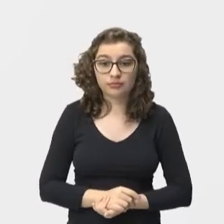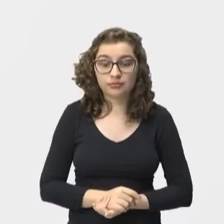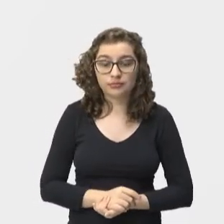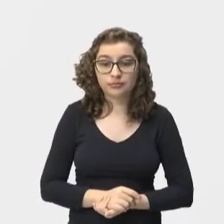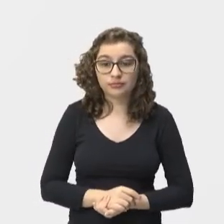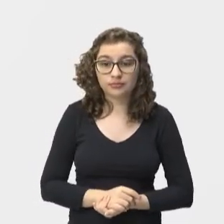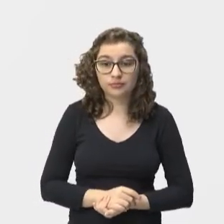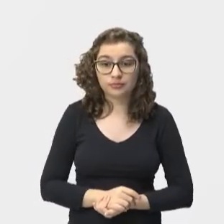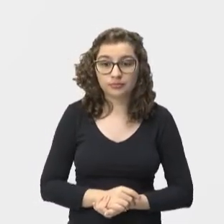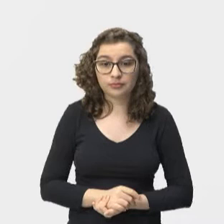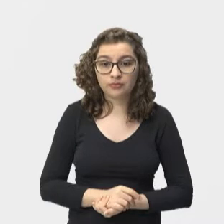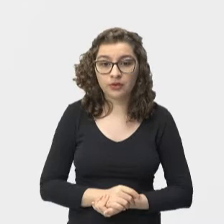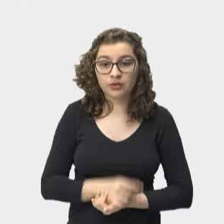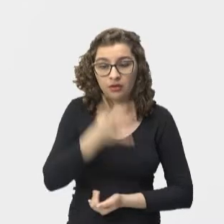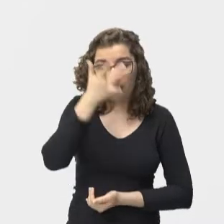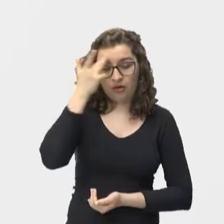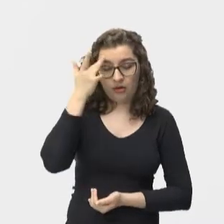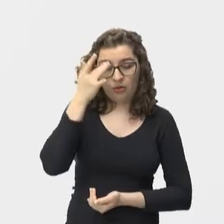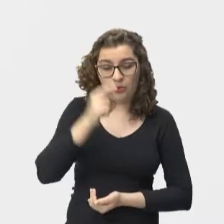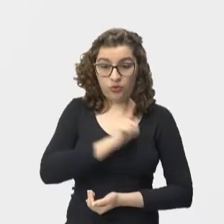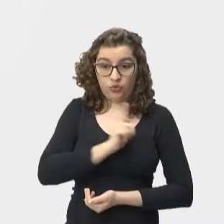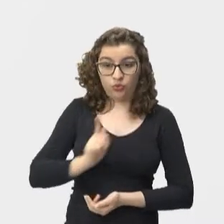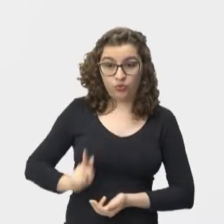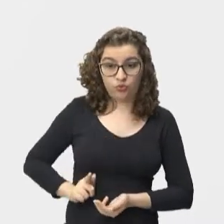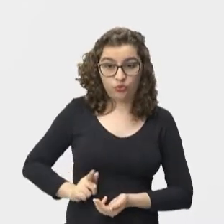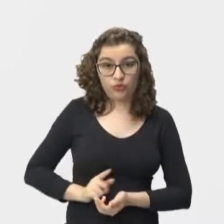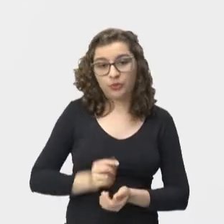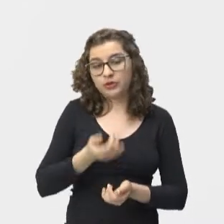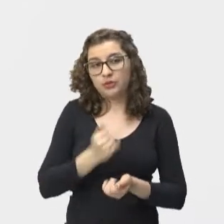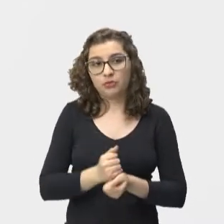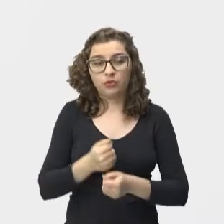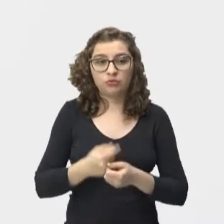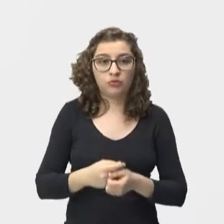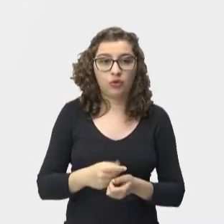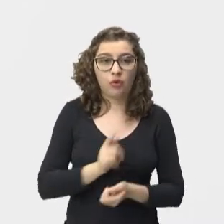governante cria uma política, né? Um governo pode ser um governo federal, um governo